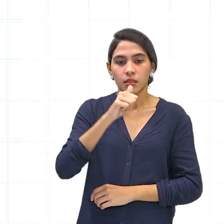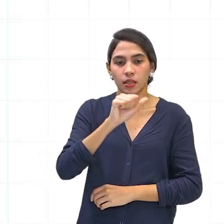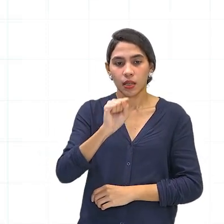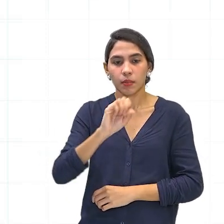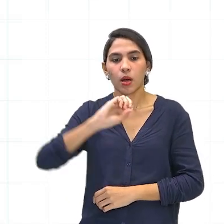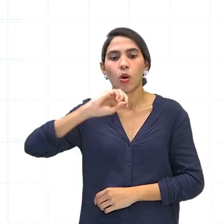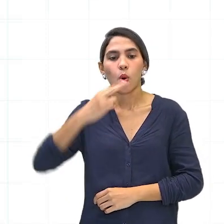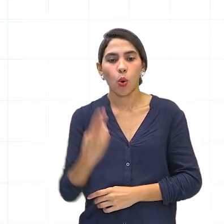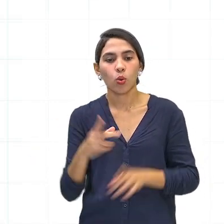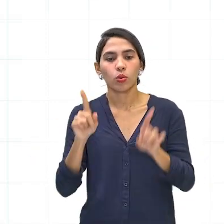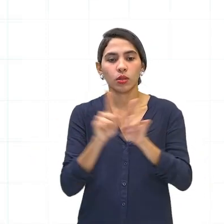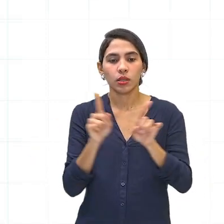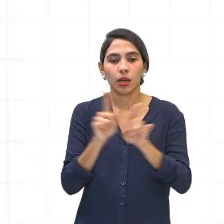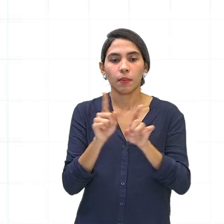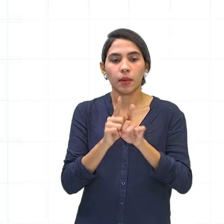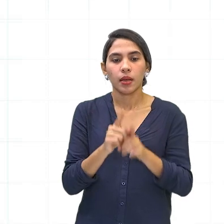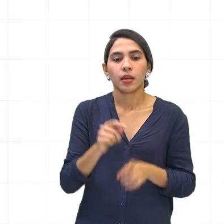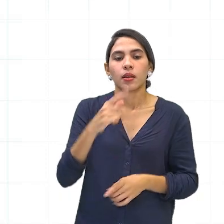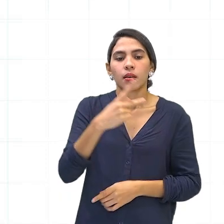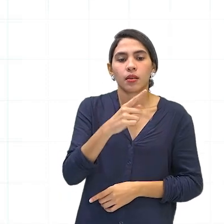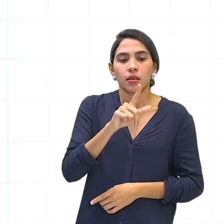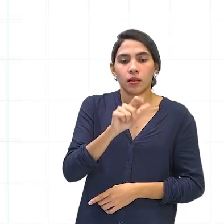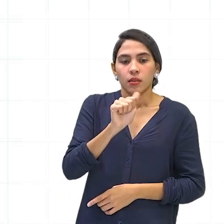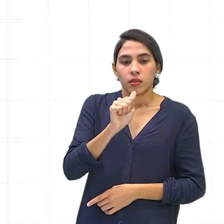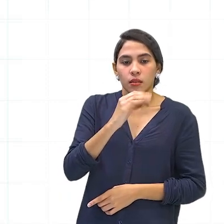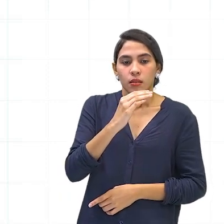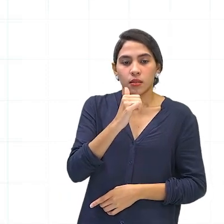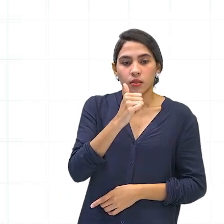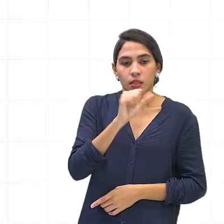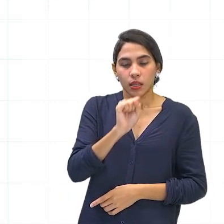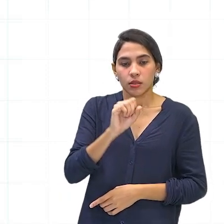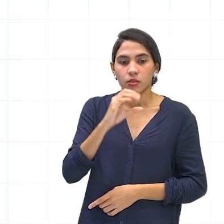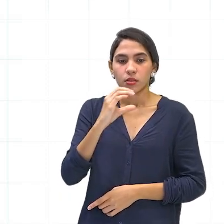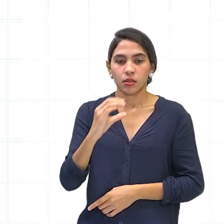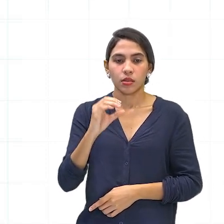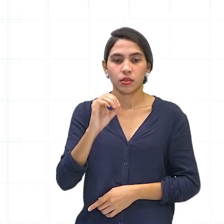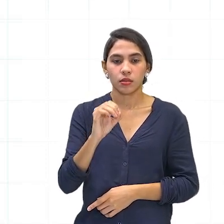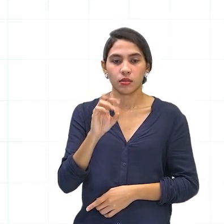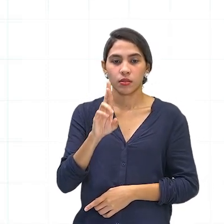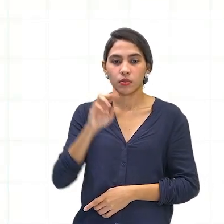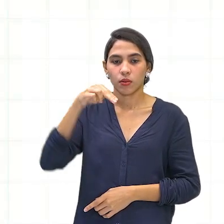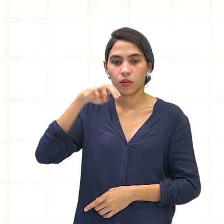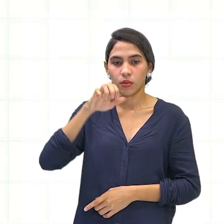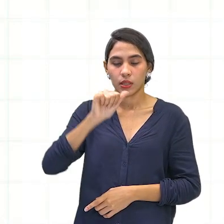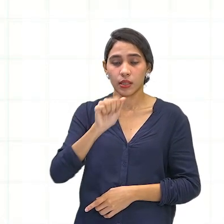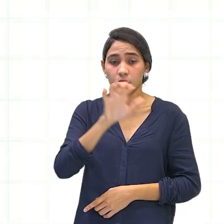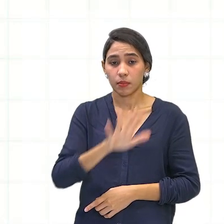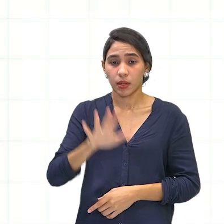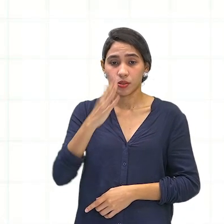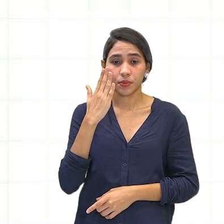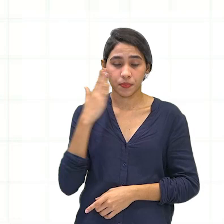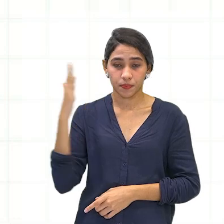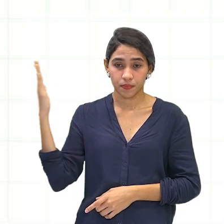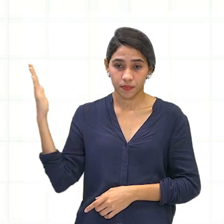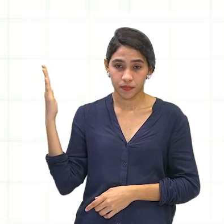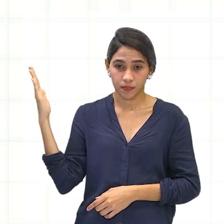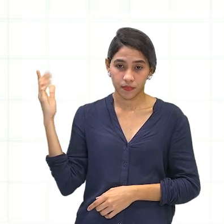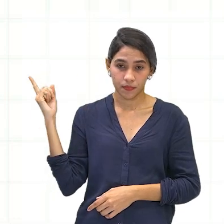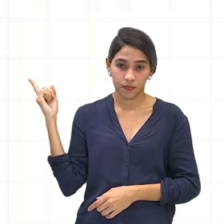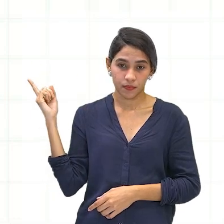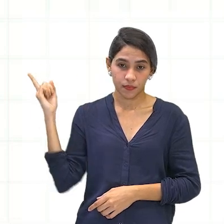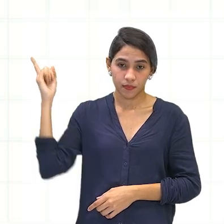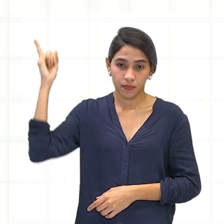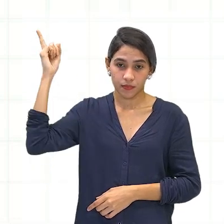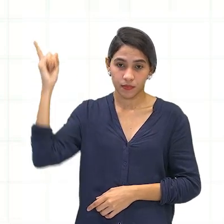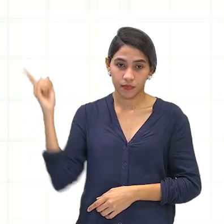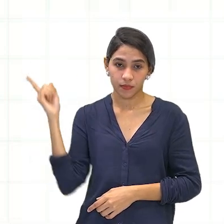e apresentam respiração pulmonar. Na imagem a seguir, a gente vê como estão classificados os répteis. Olha aí. Temos aí